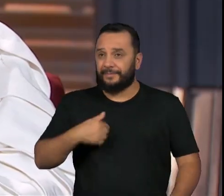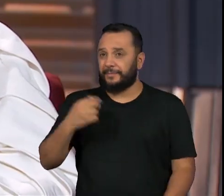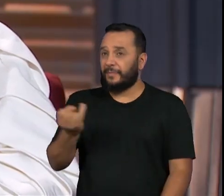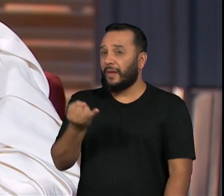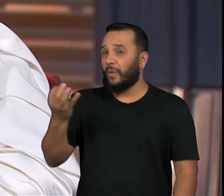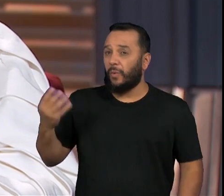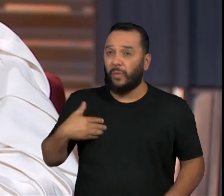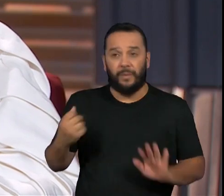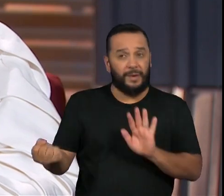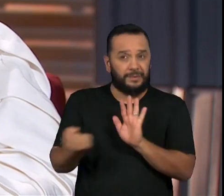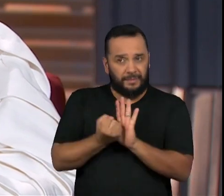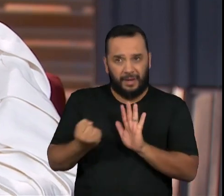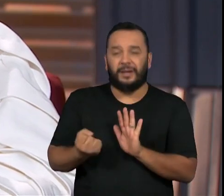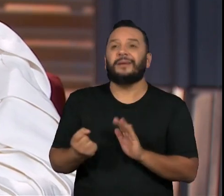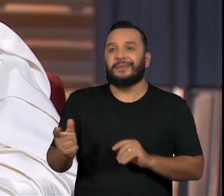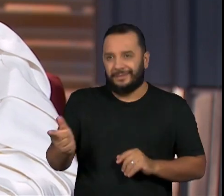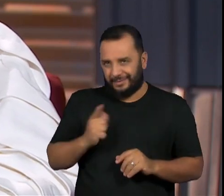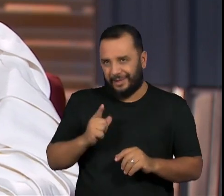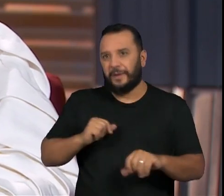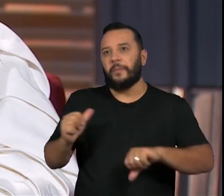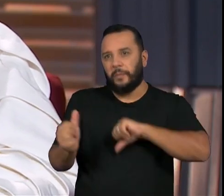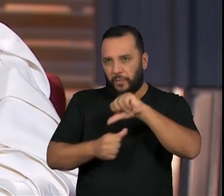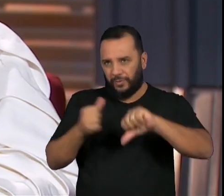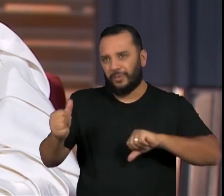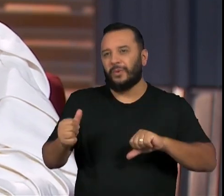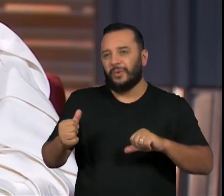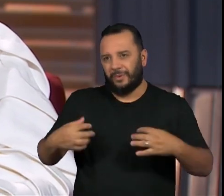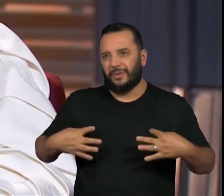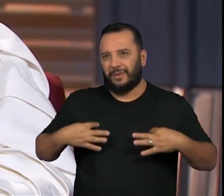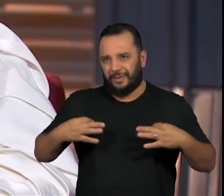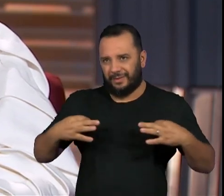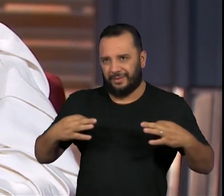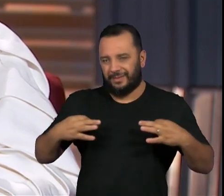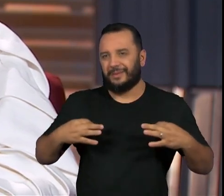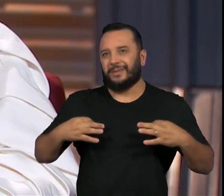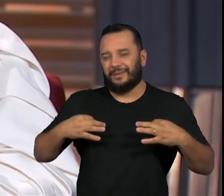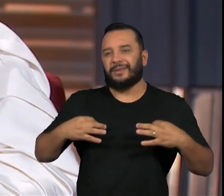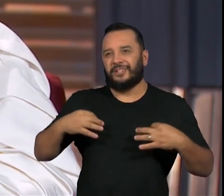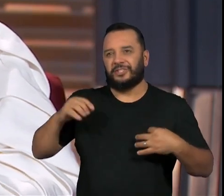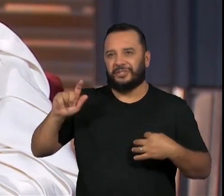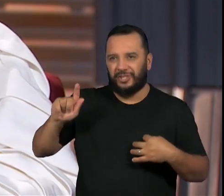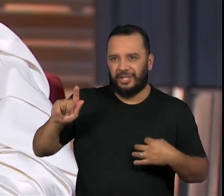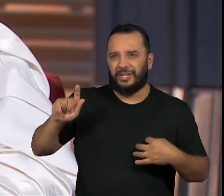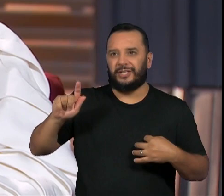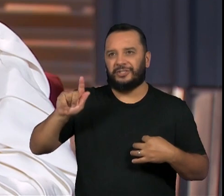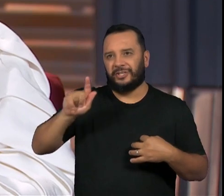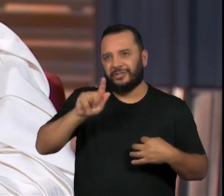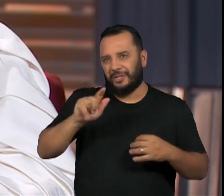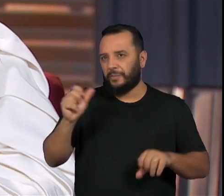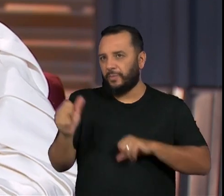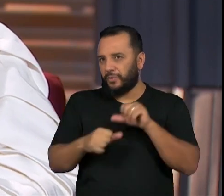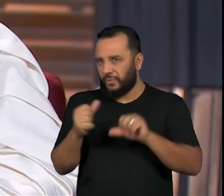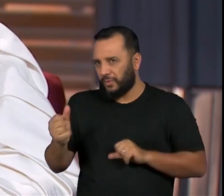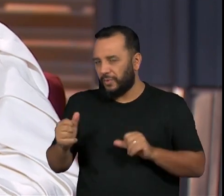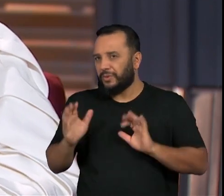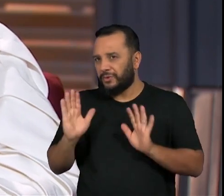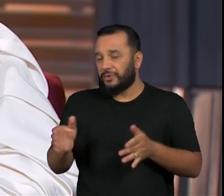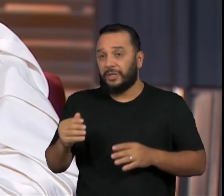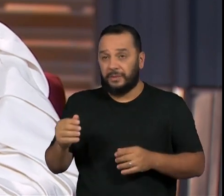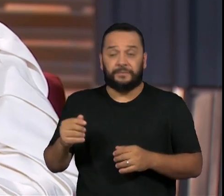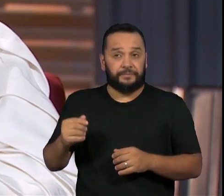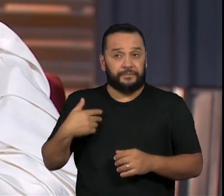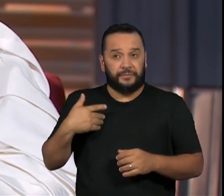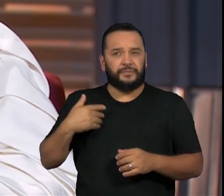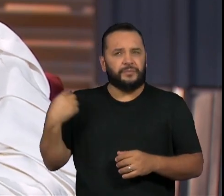marcas objetivamente têm alterado. Né? A última construção que nós fizemos, que foi a campanha O Uniforme que Nunca